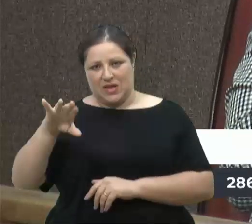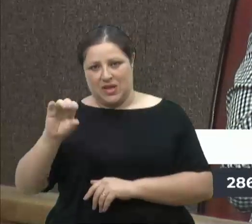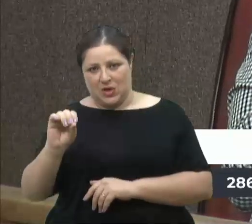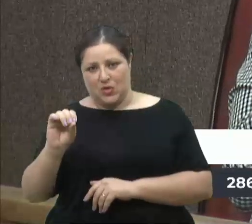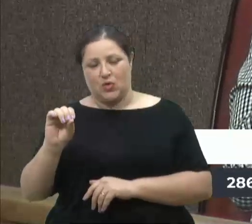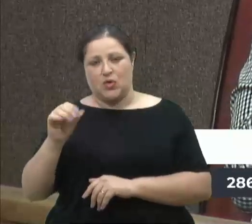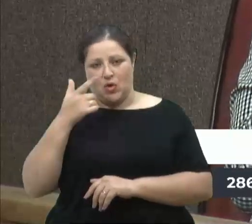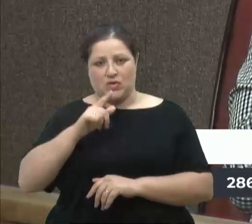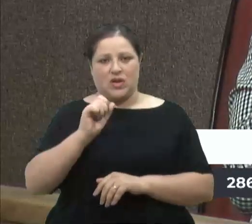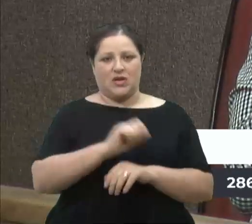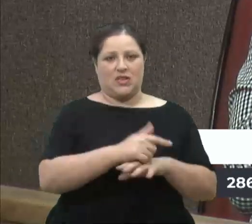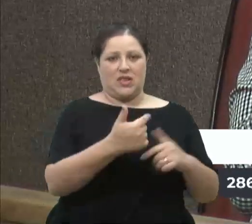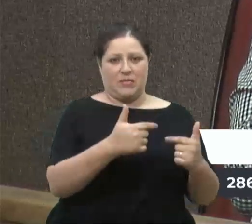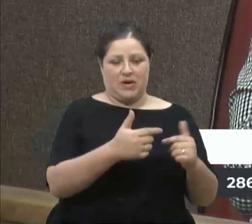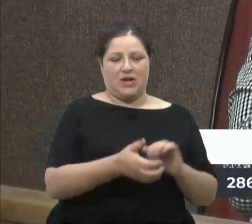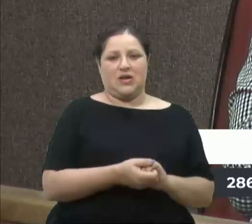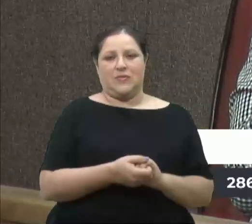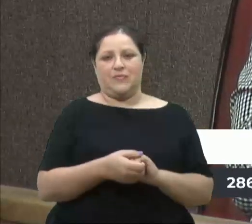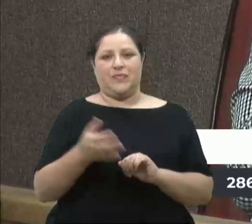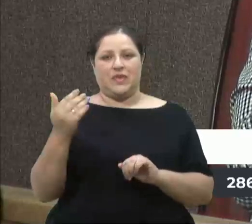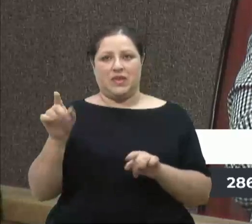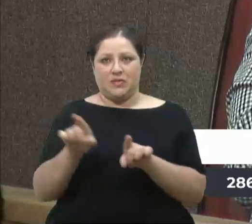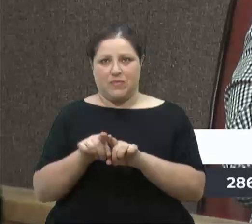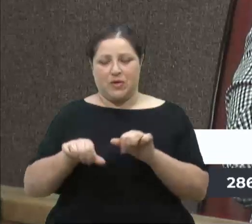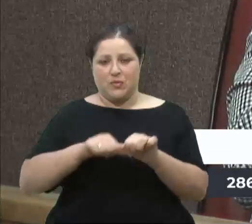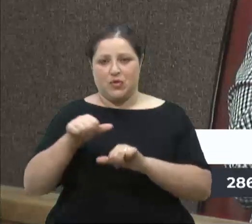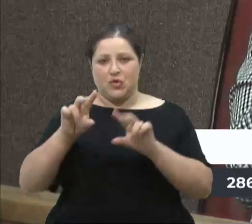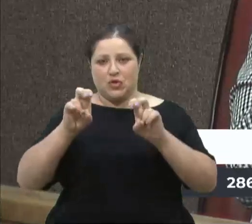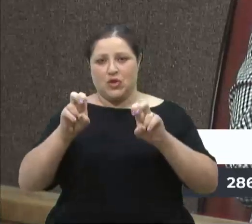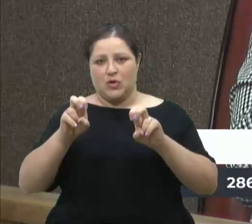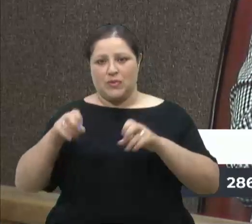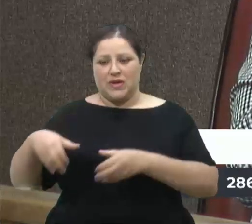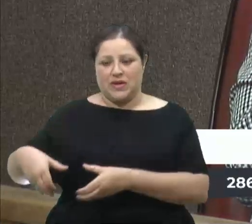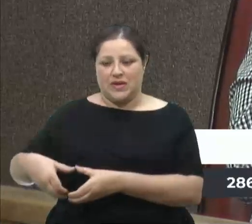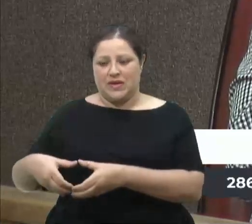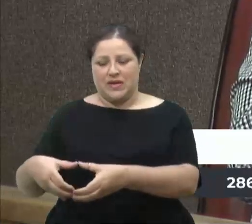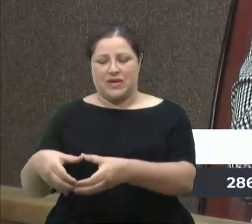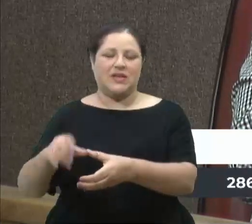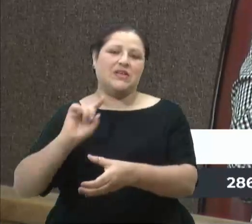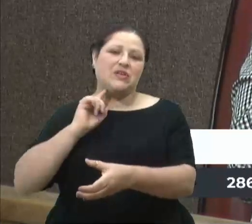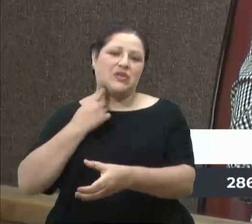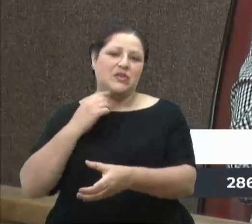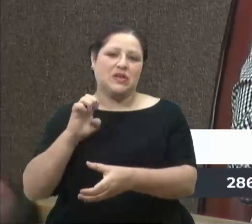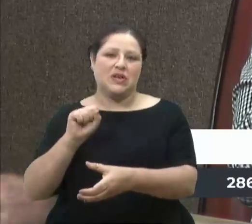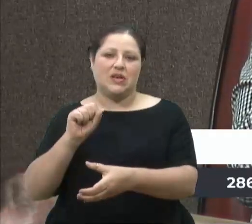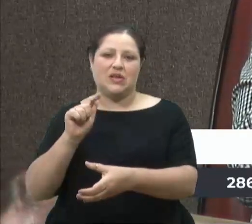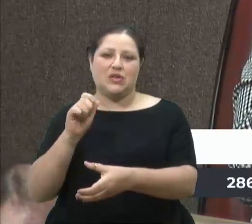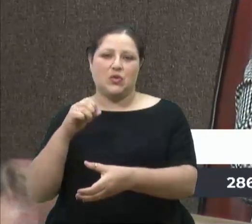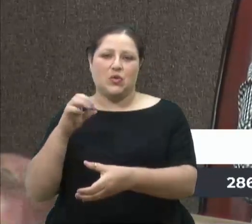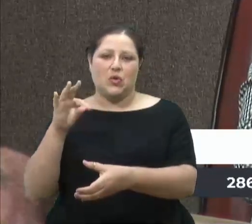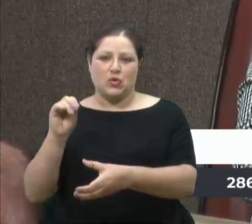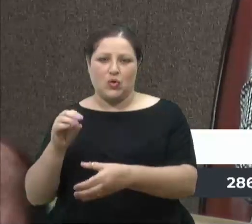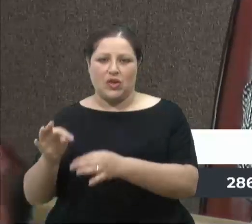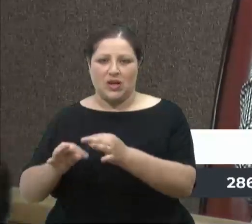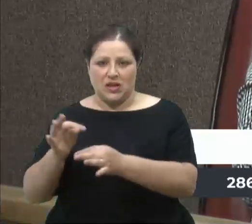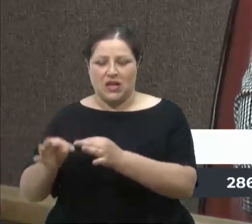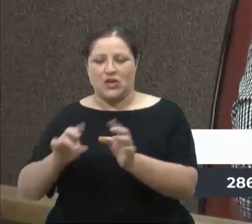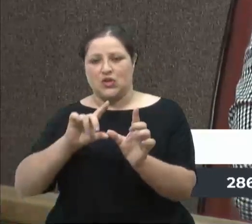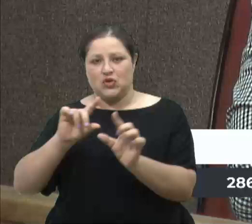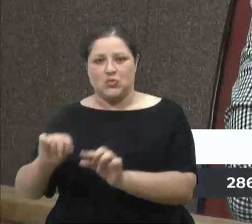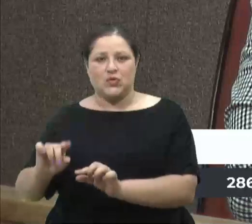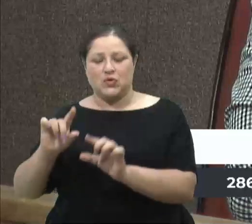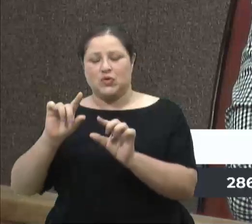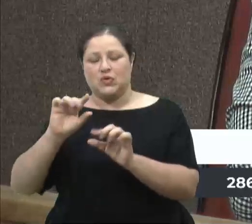potável e esgoto tratado para todas as famílias a gente sabe que o esgoto tratado vai eliminar doenças e vai diminuir a pressão